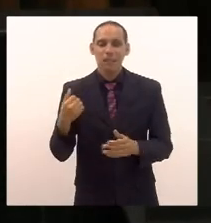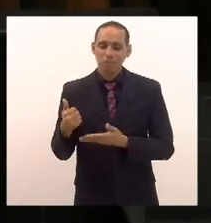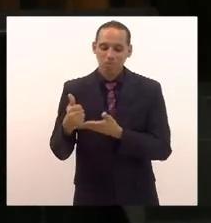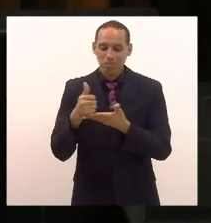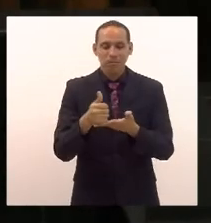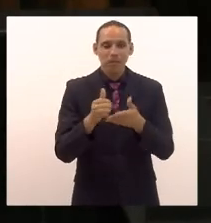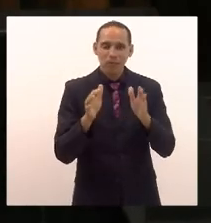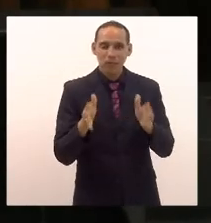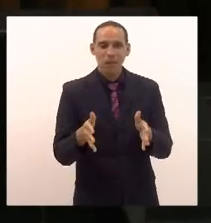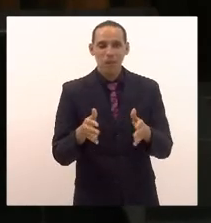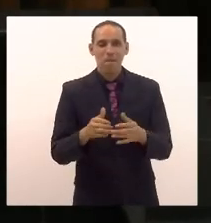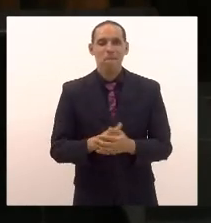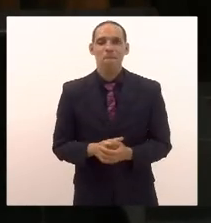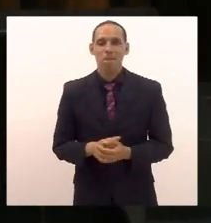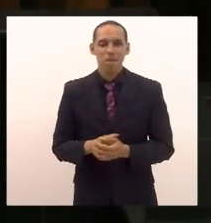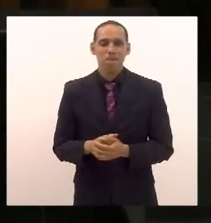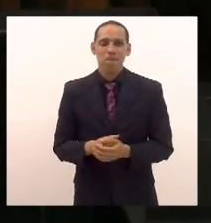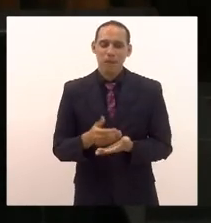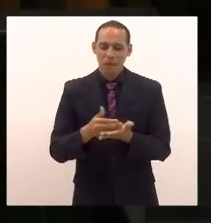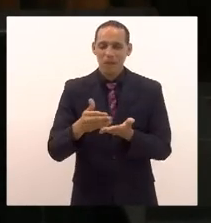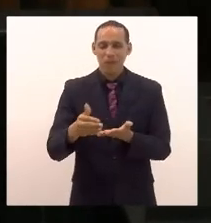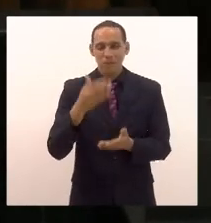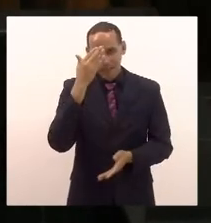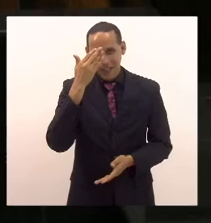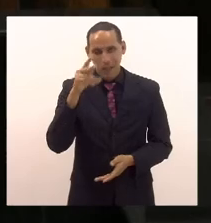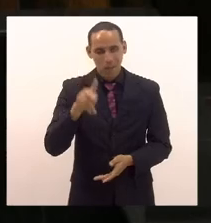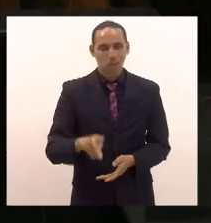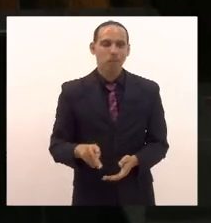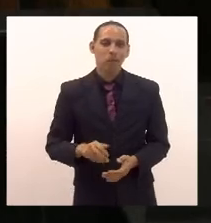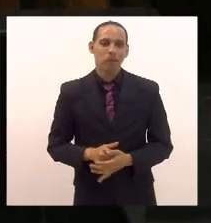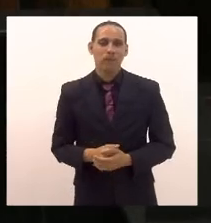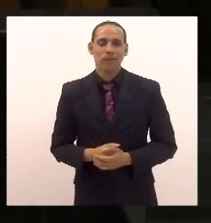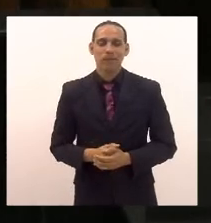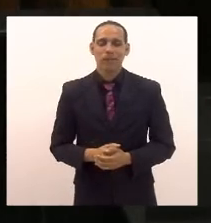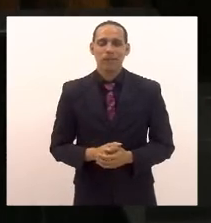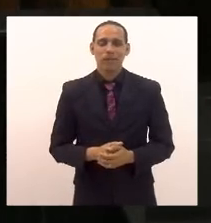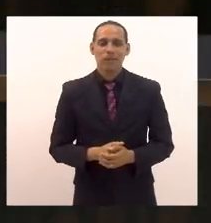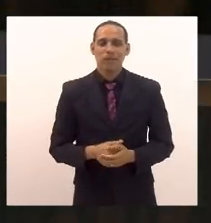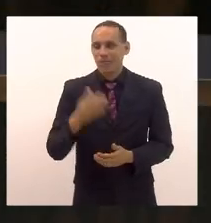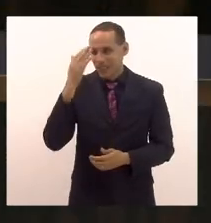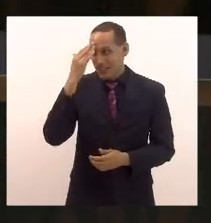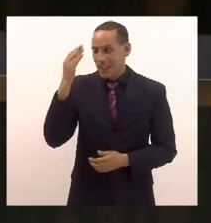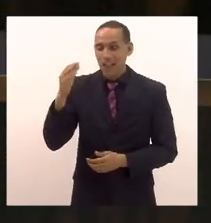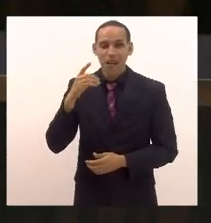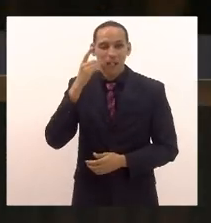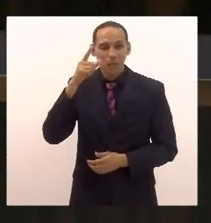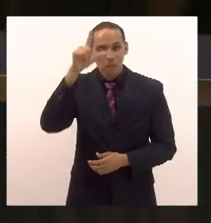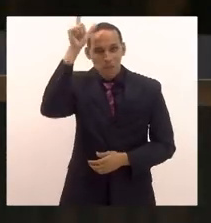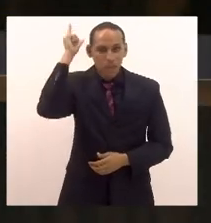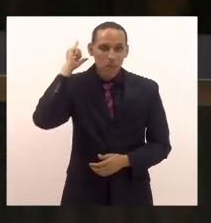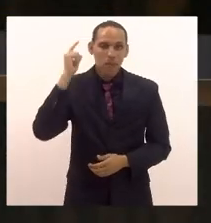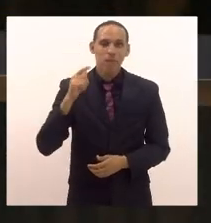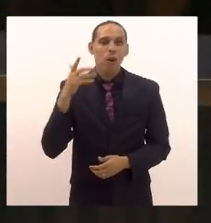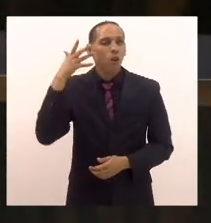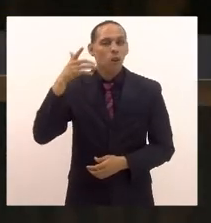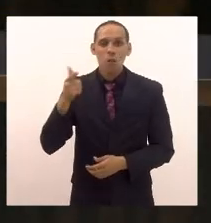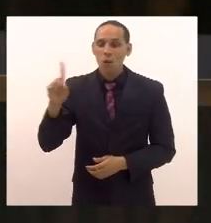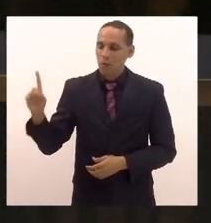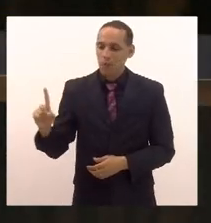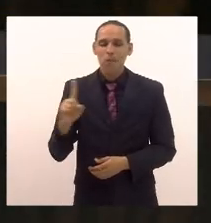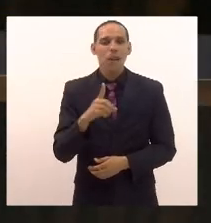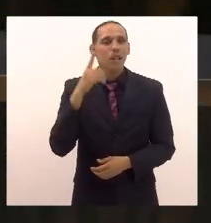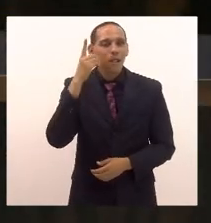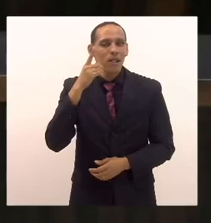aqui no expediente Inicial Muito obrigado Jorge anjos é obrigado a Deputado Luiz Paulo próximo orador